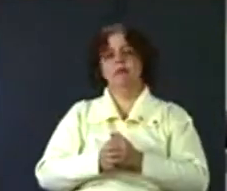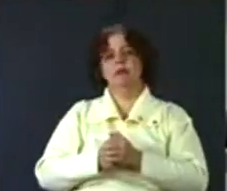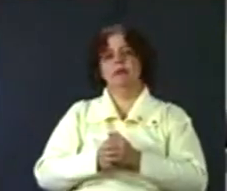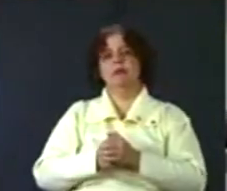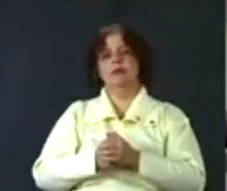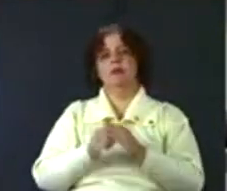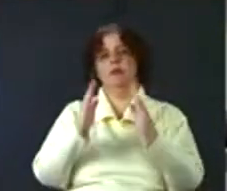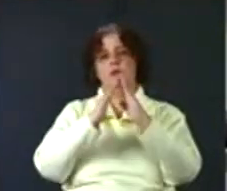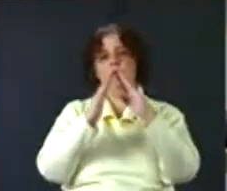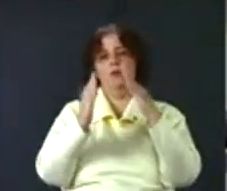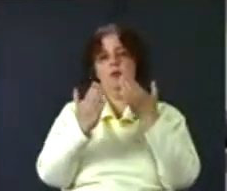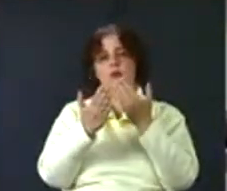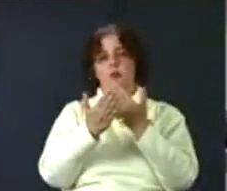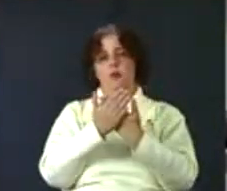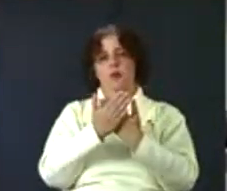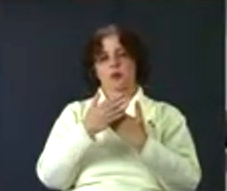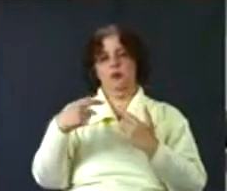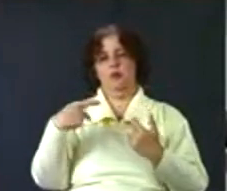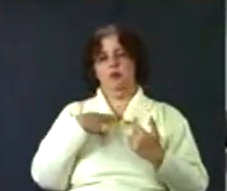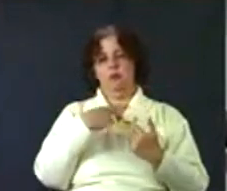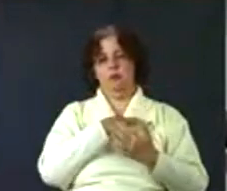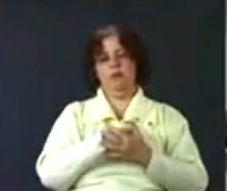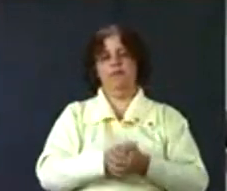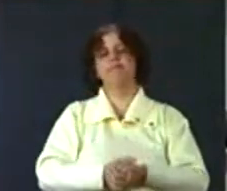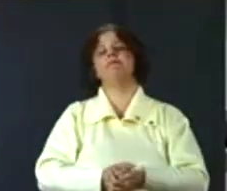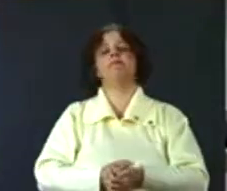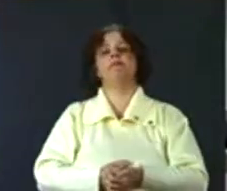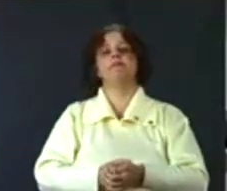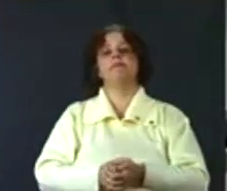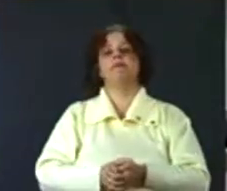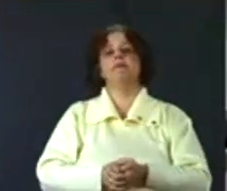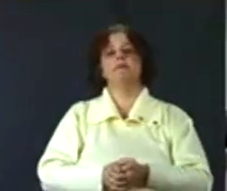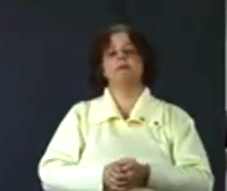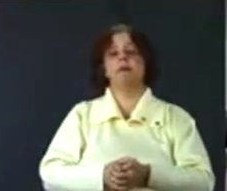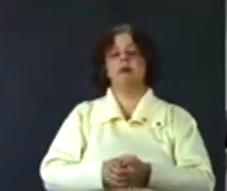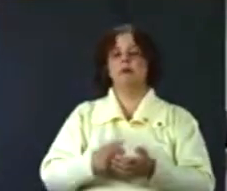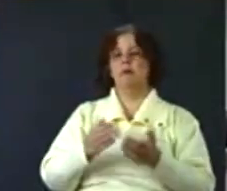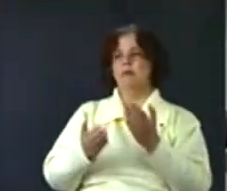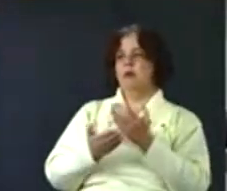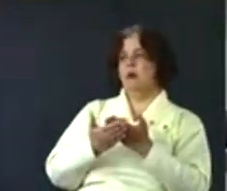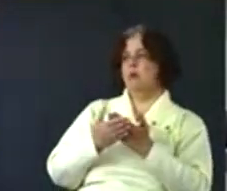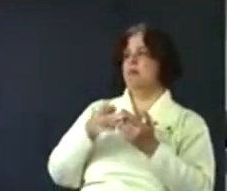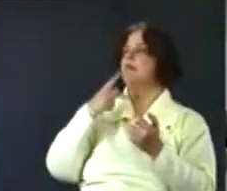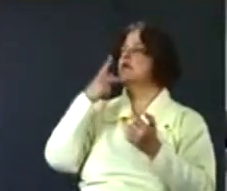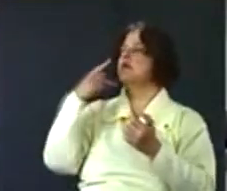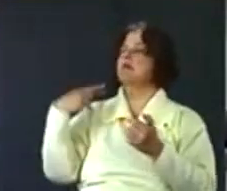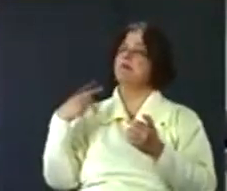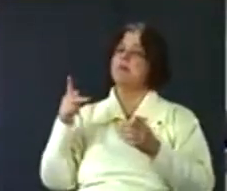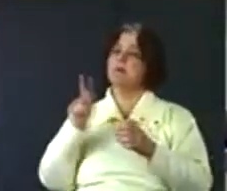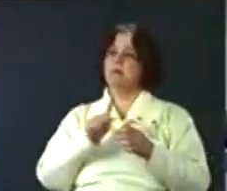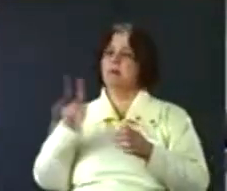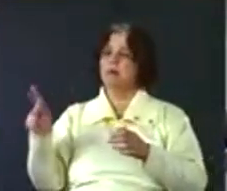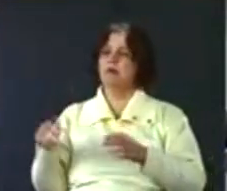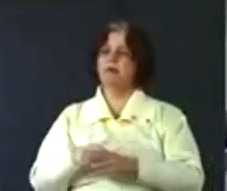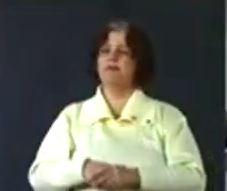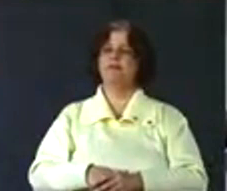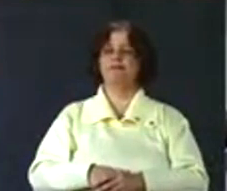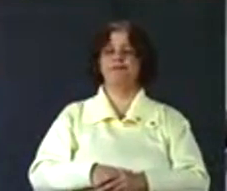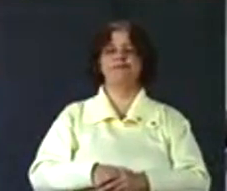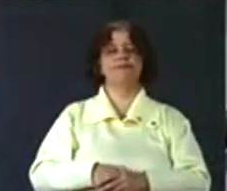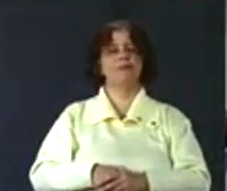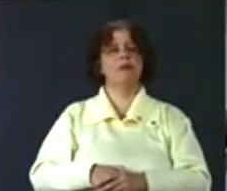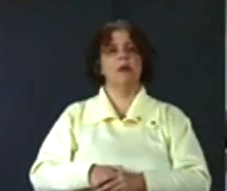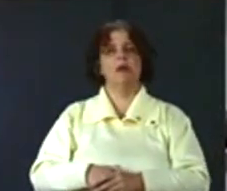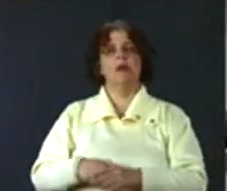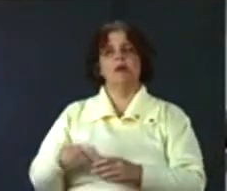um aluno conversando com um dos seus mestres dizia: professor, eu acho que nós precisamos orar para Deus